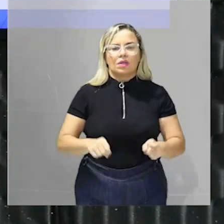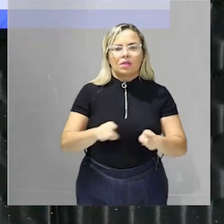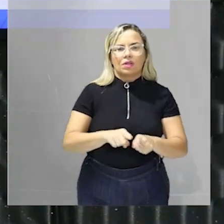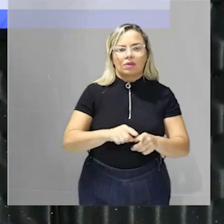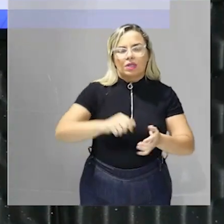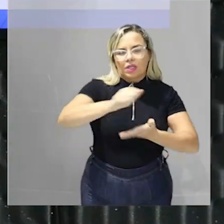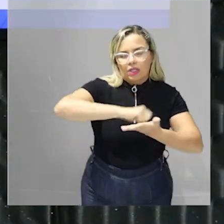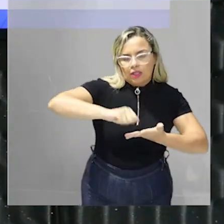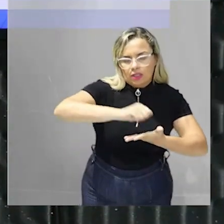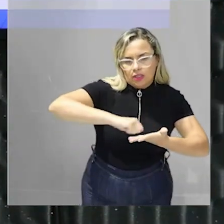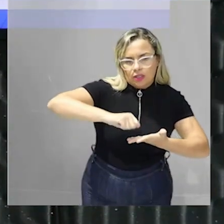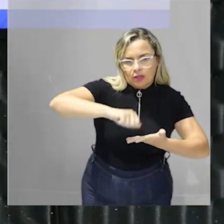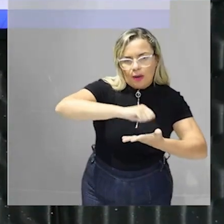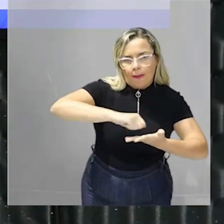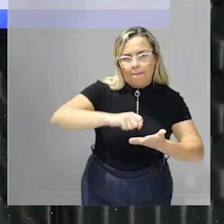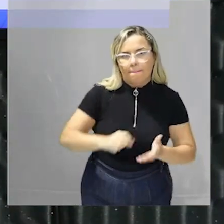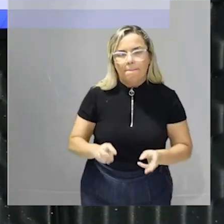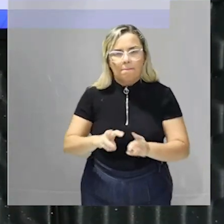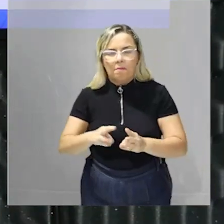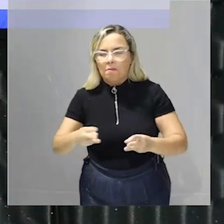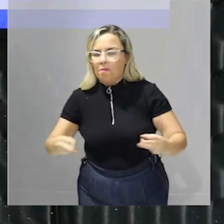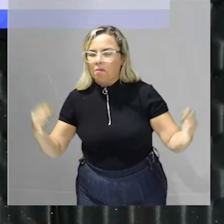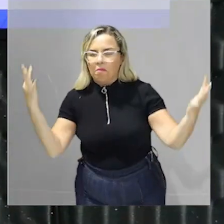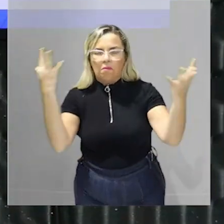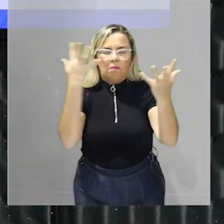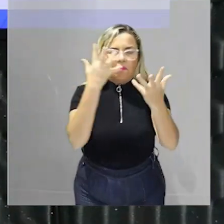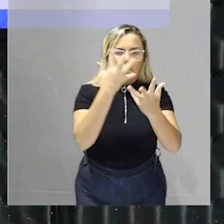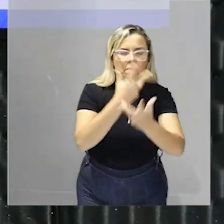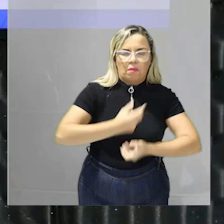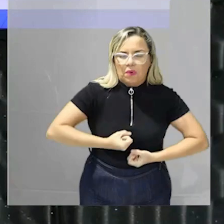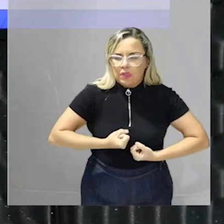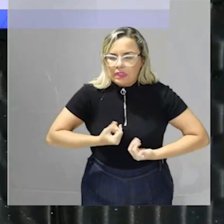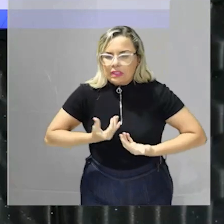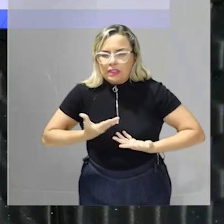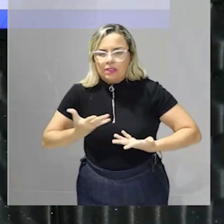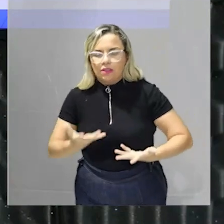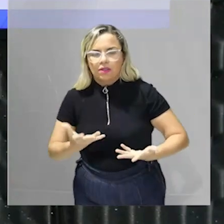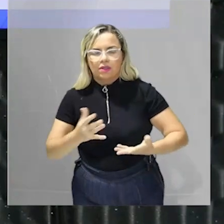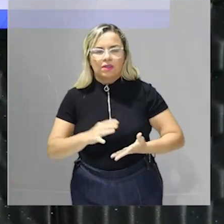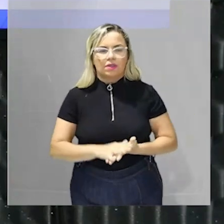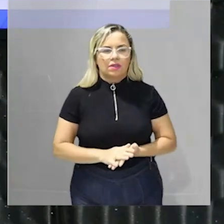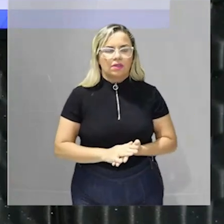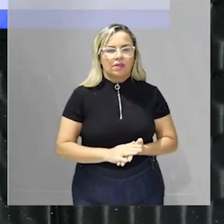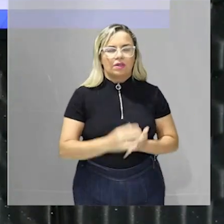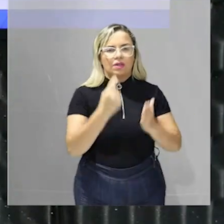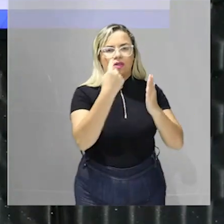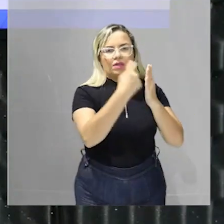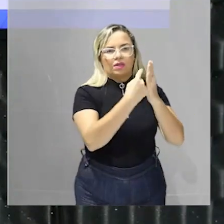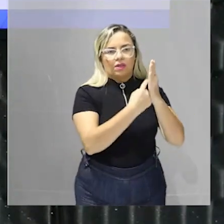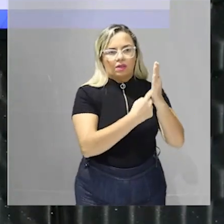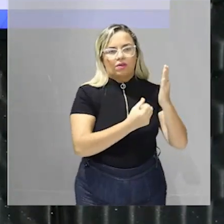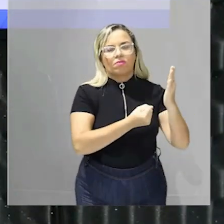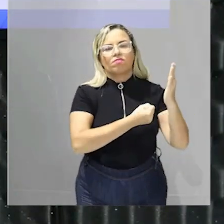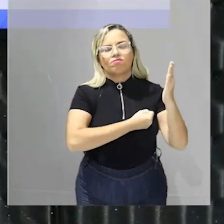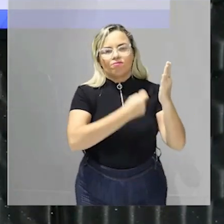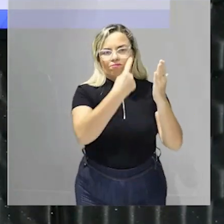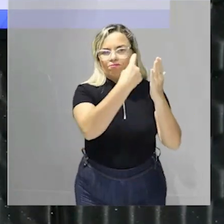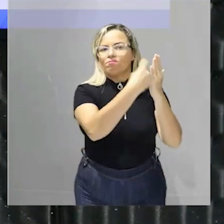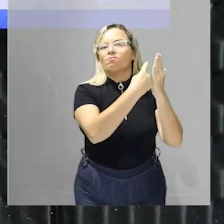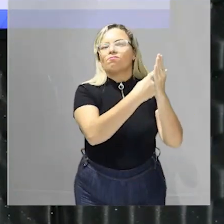letra de música, é uma belíssima poesia, tá? E que ela está numerada, observem que ela